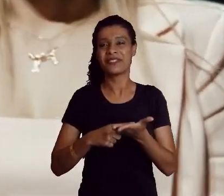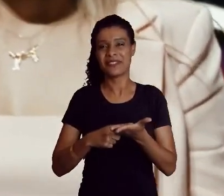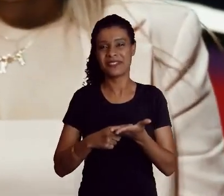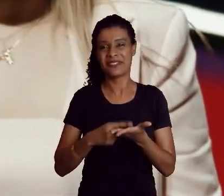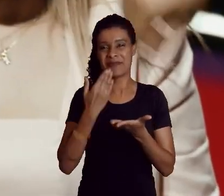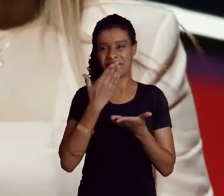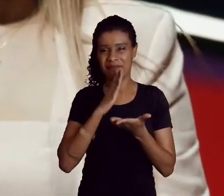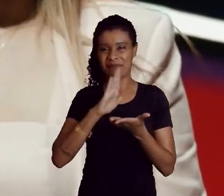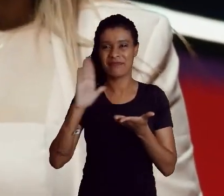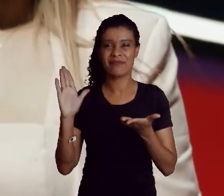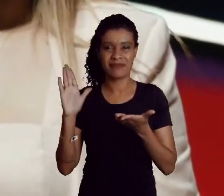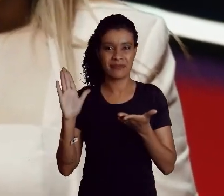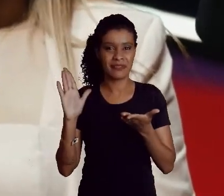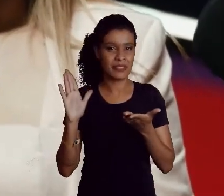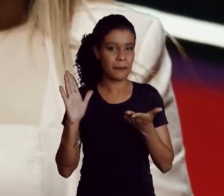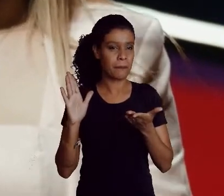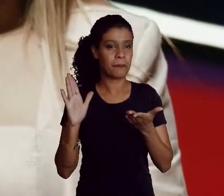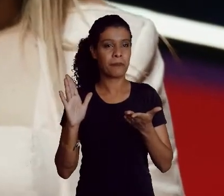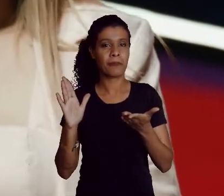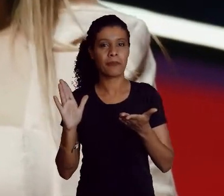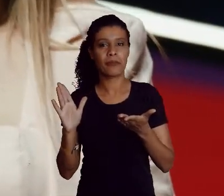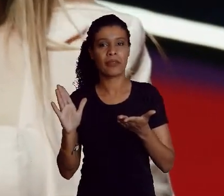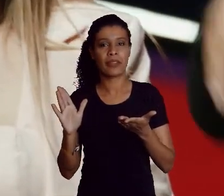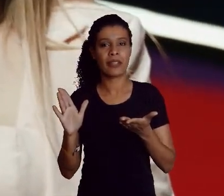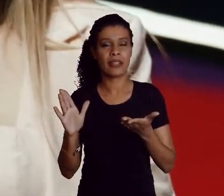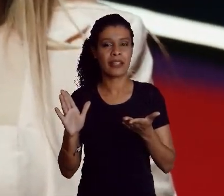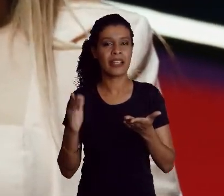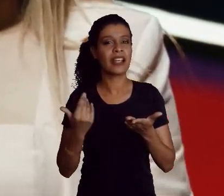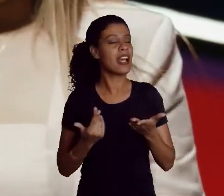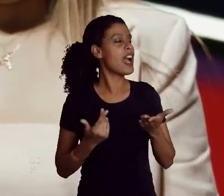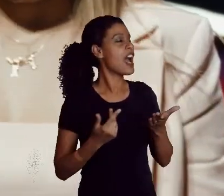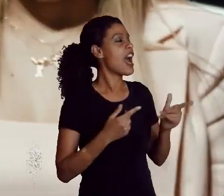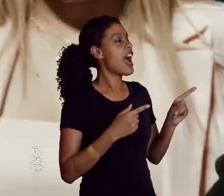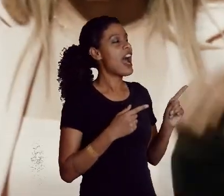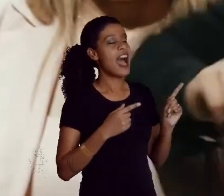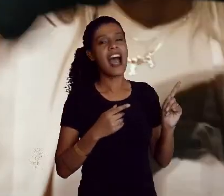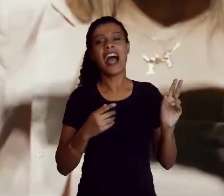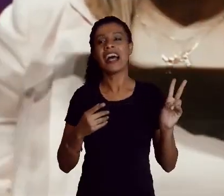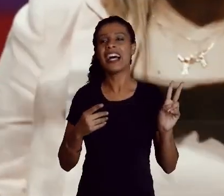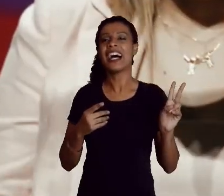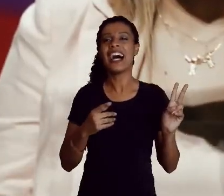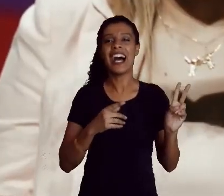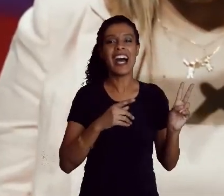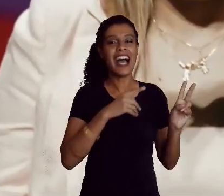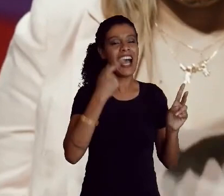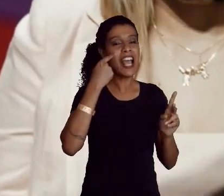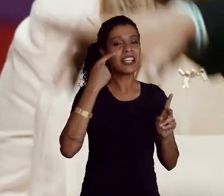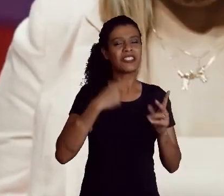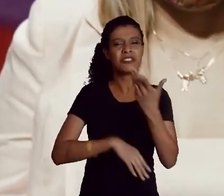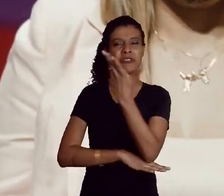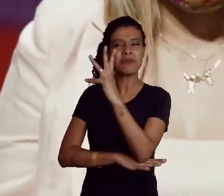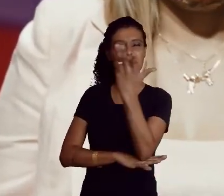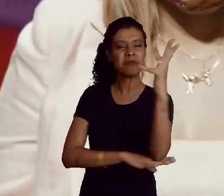vendou a raiva, deu uns peão em nós assim e soltou nós no mato. Eu vou andando bem devagarzinho, pondo o pé, a raiva partiu, uma branqueada, saiu